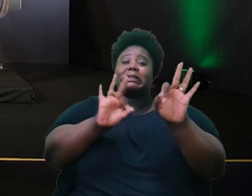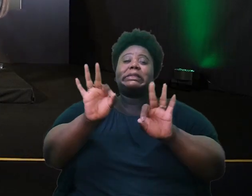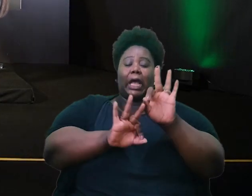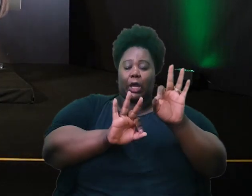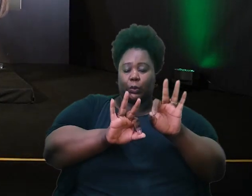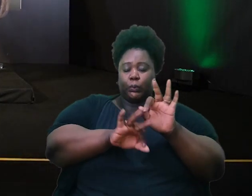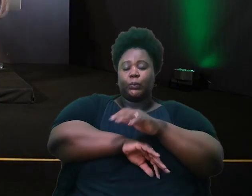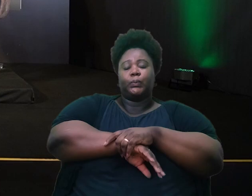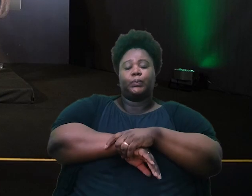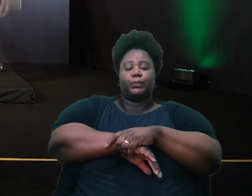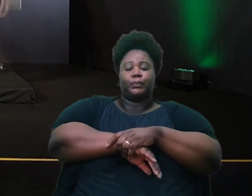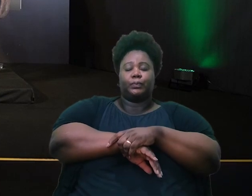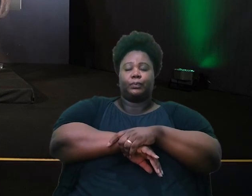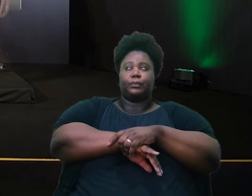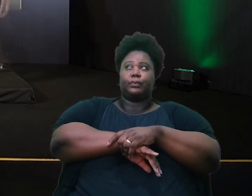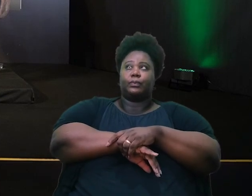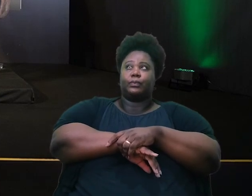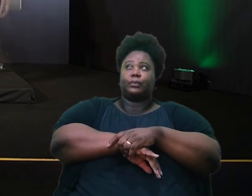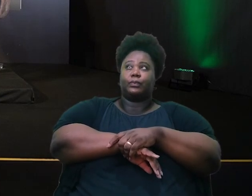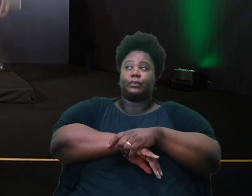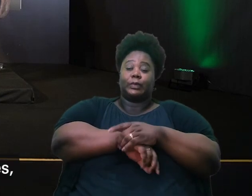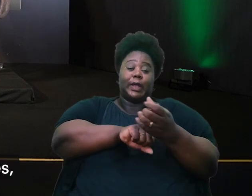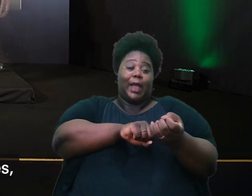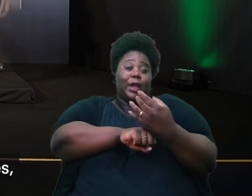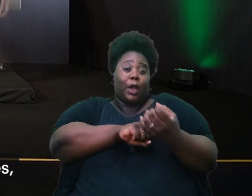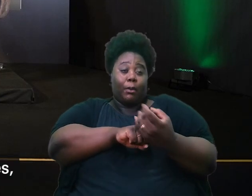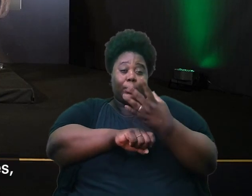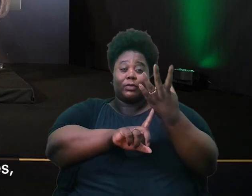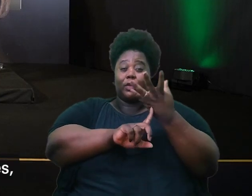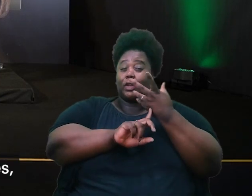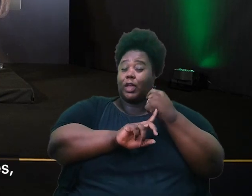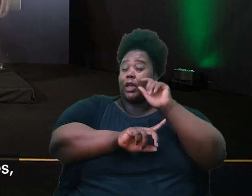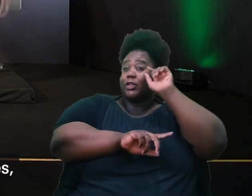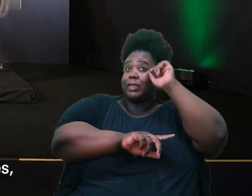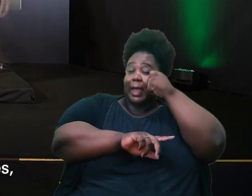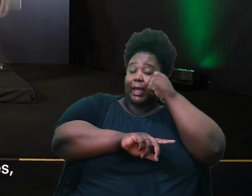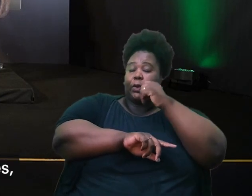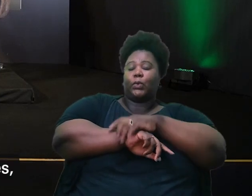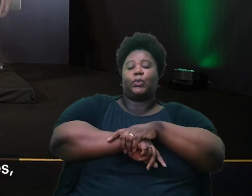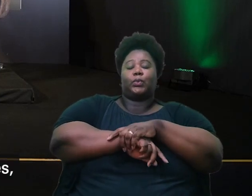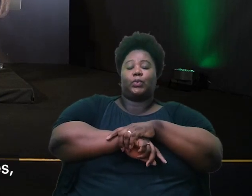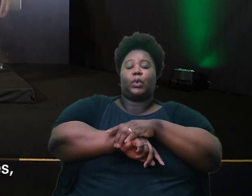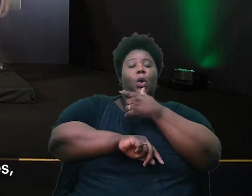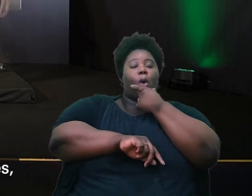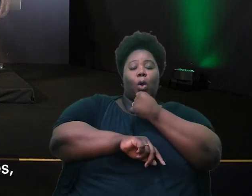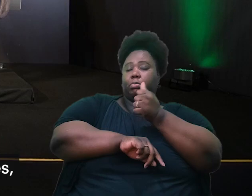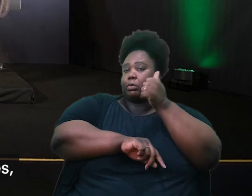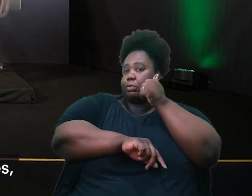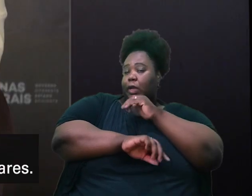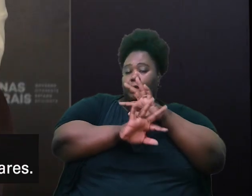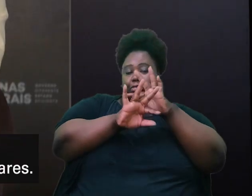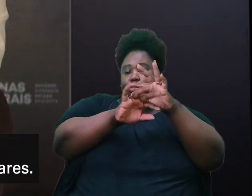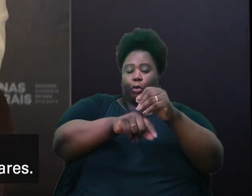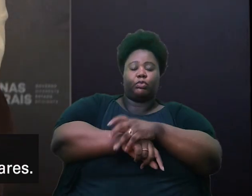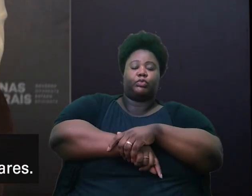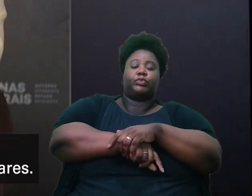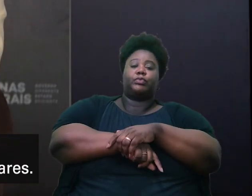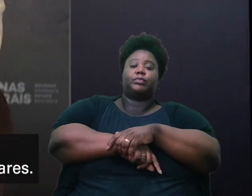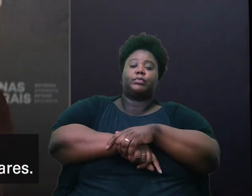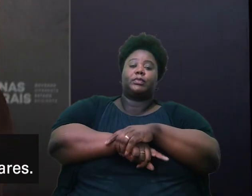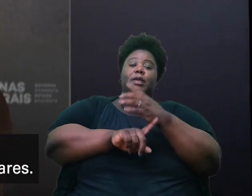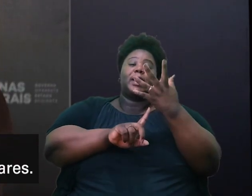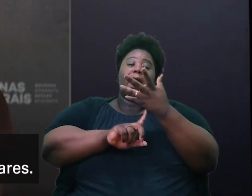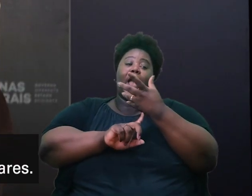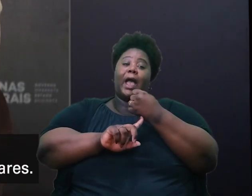em torno das produções, né, de artistas negras, negros e negres, de artistas que